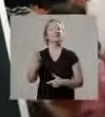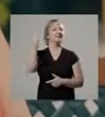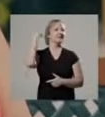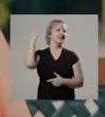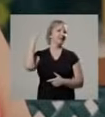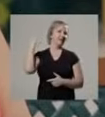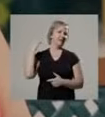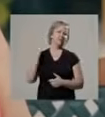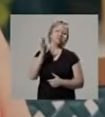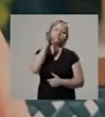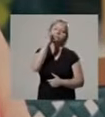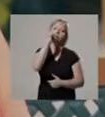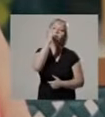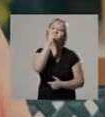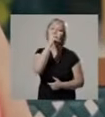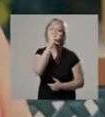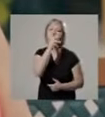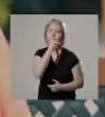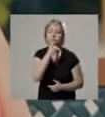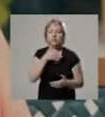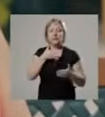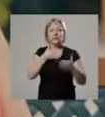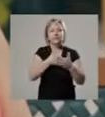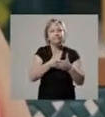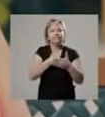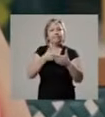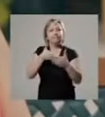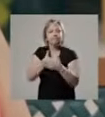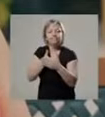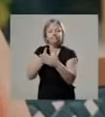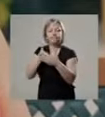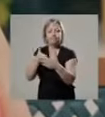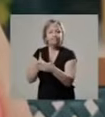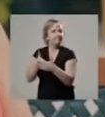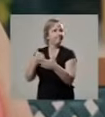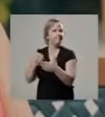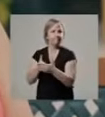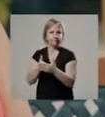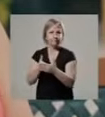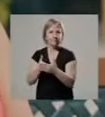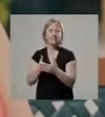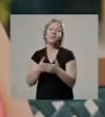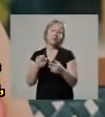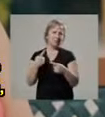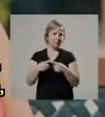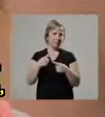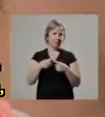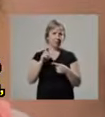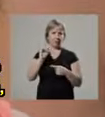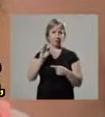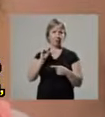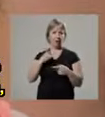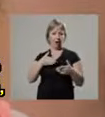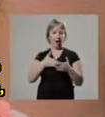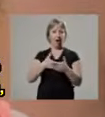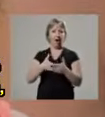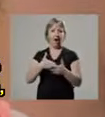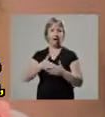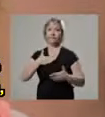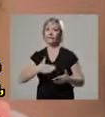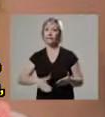As coisas corriam tão devagar, e existiam tantas barreiras, porque não são só as